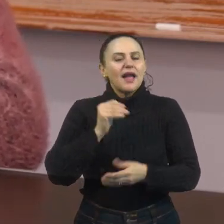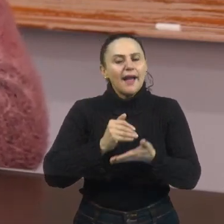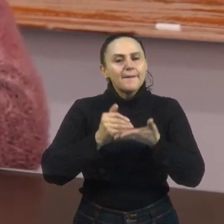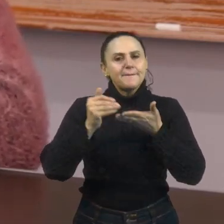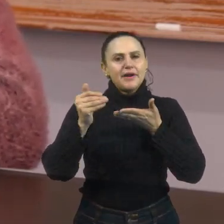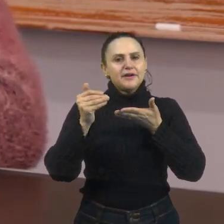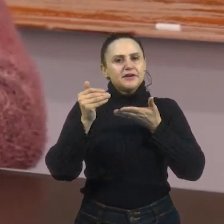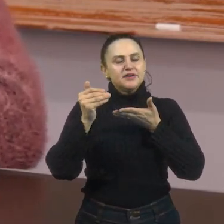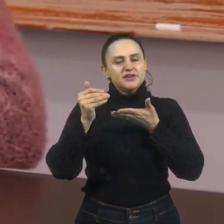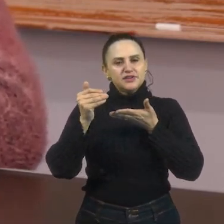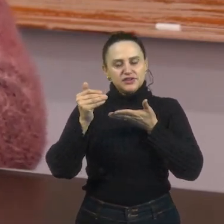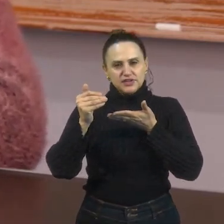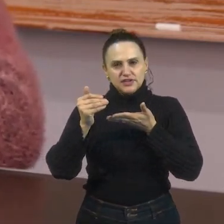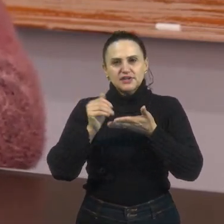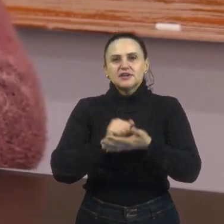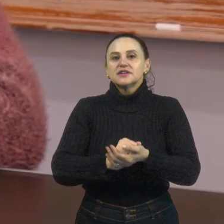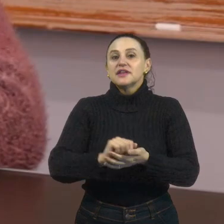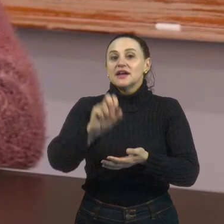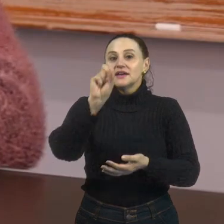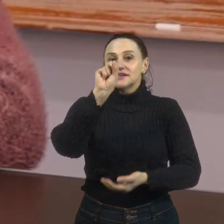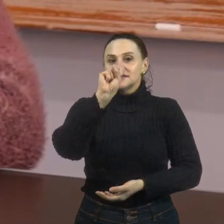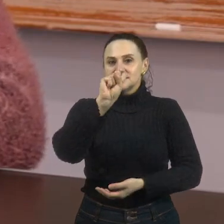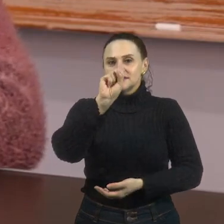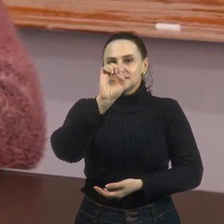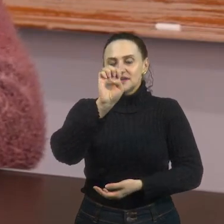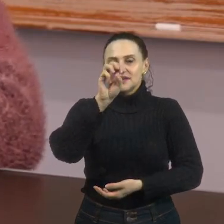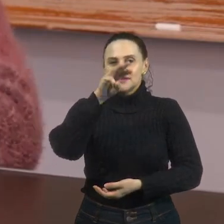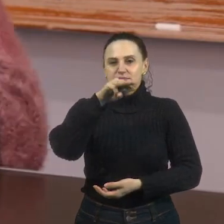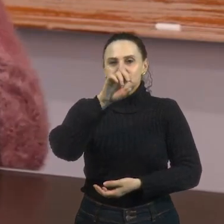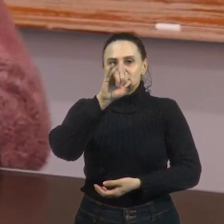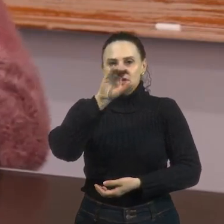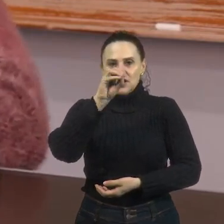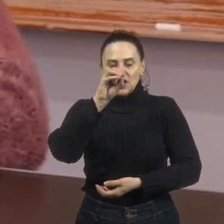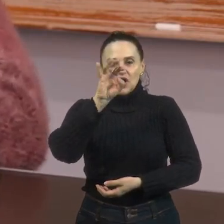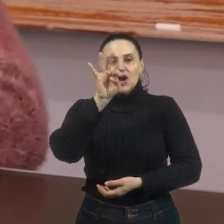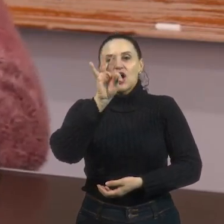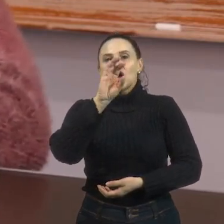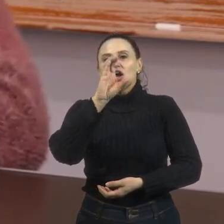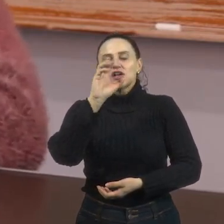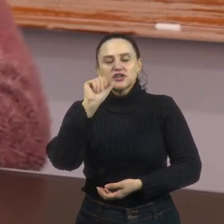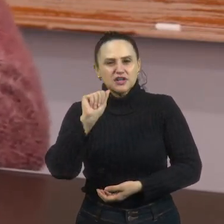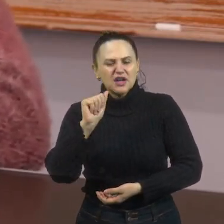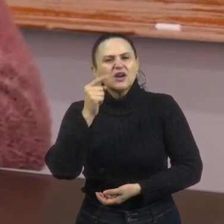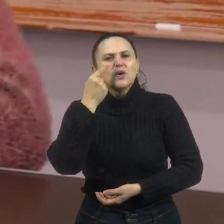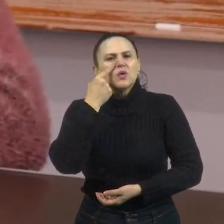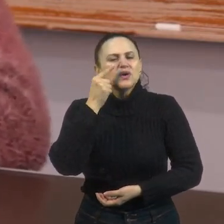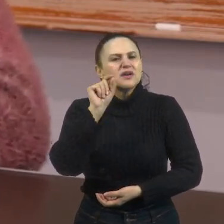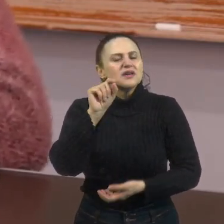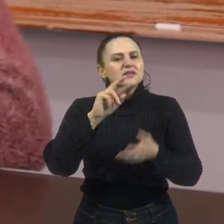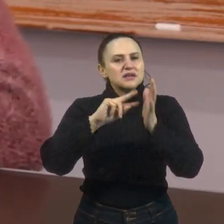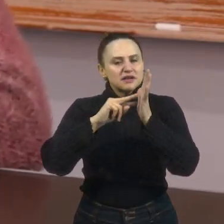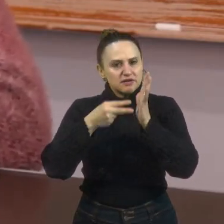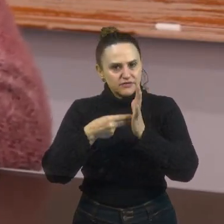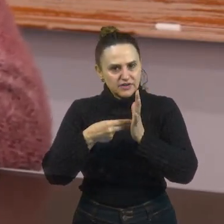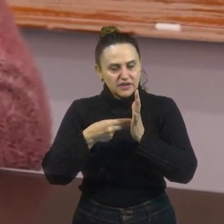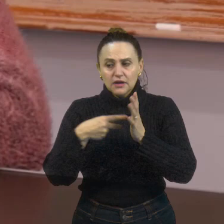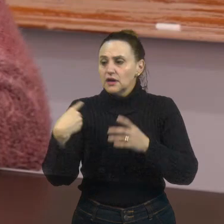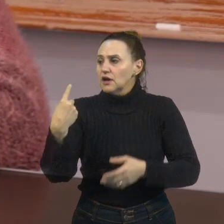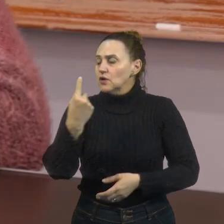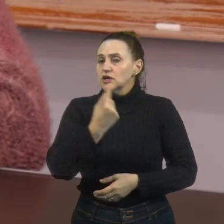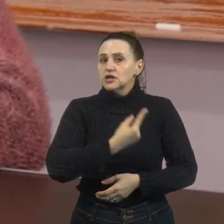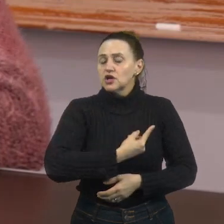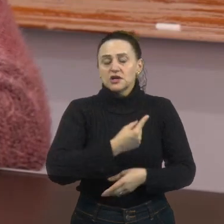do psiquismo humano. O que é essa mediação semiótica? É a mediação que nós professores fazemos,